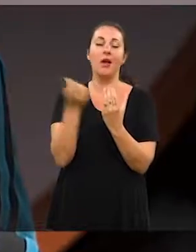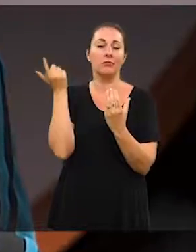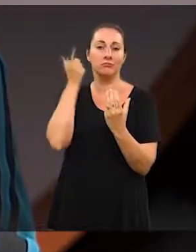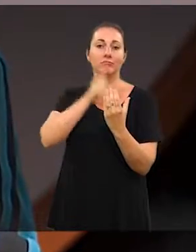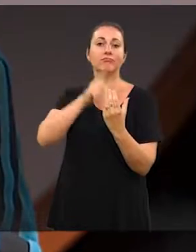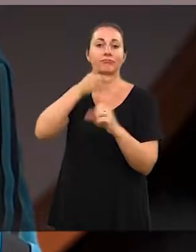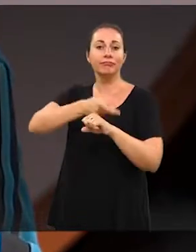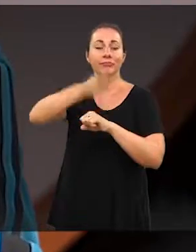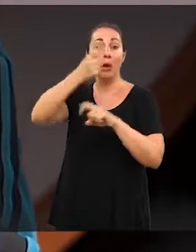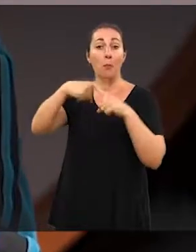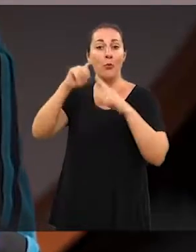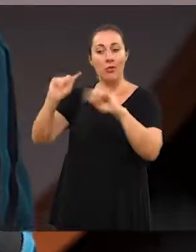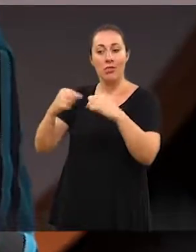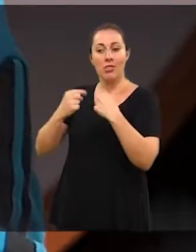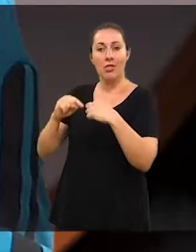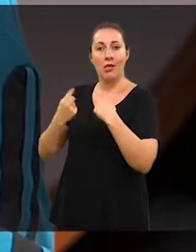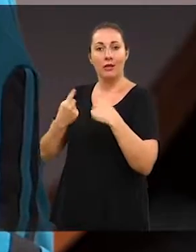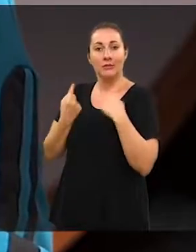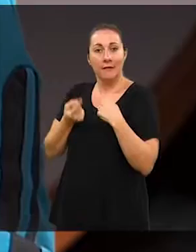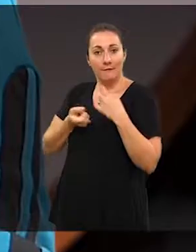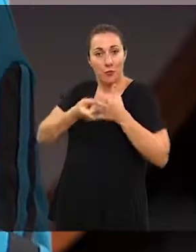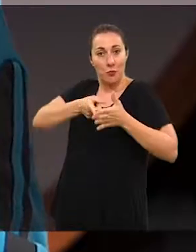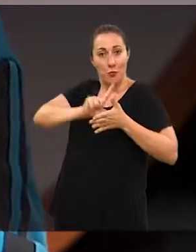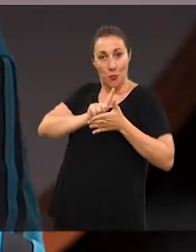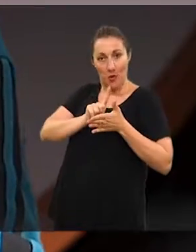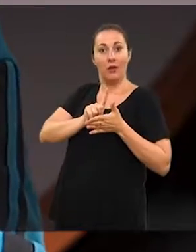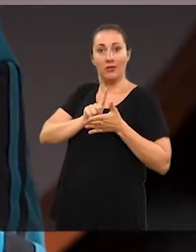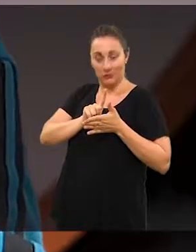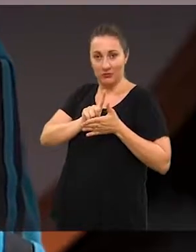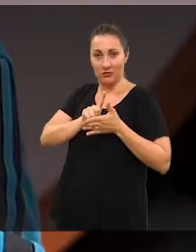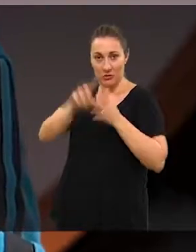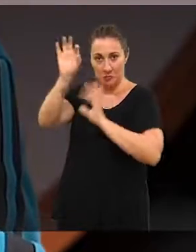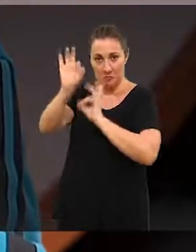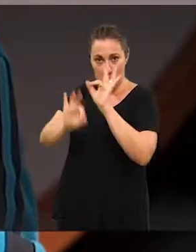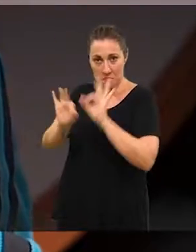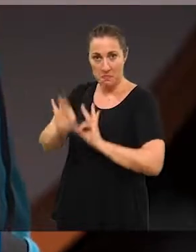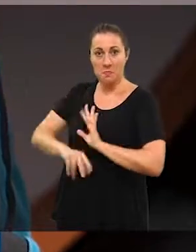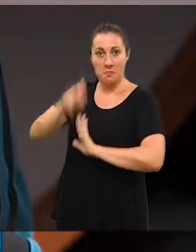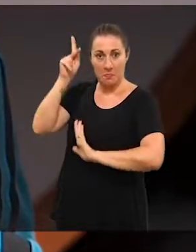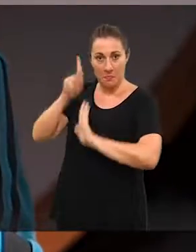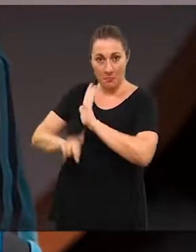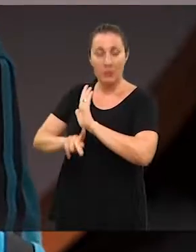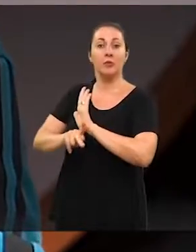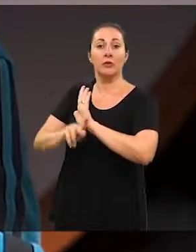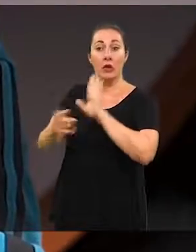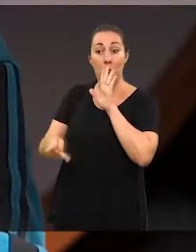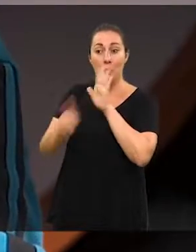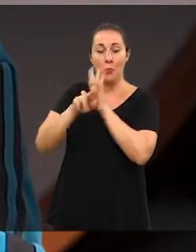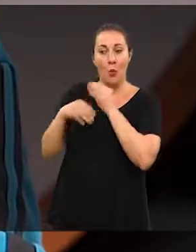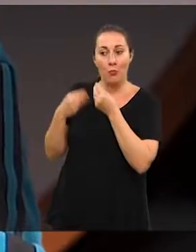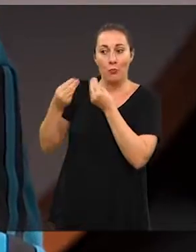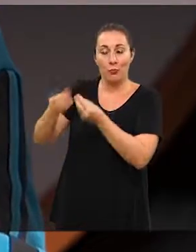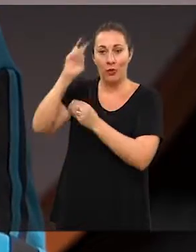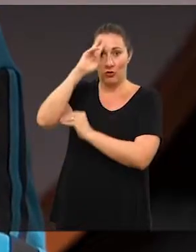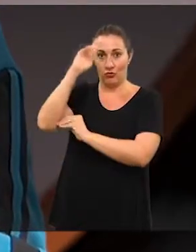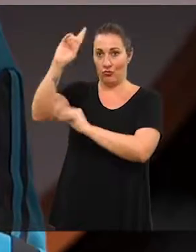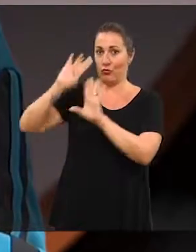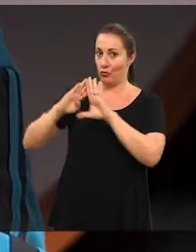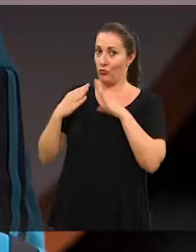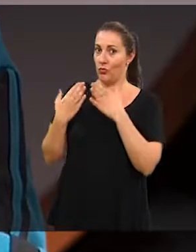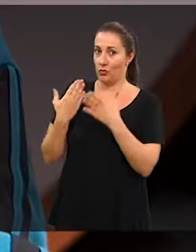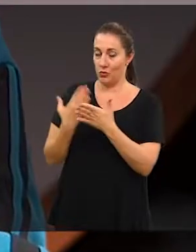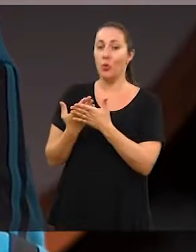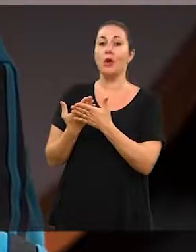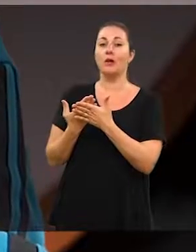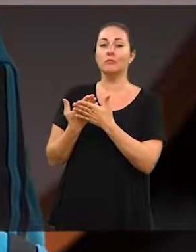beneficiada, porque o desafio que nos foi feito pelo coordenador com esse projeto, que foi feito para os diretores